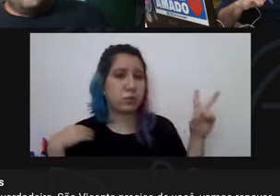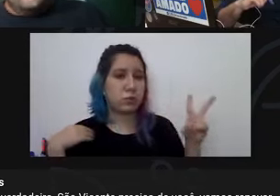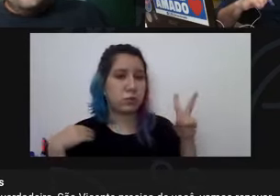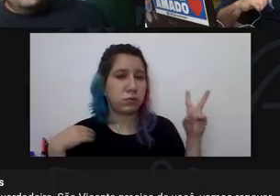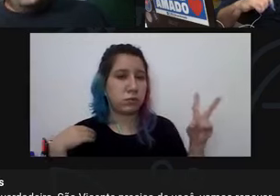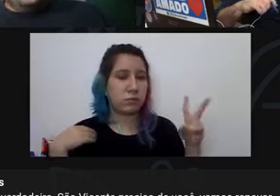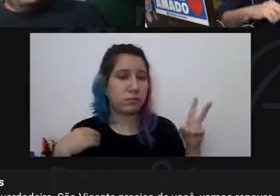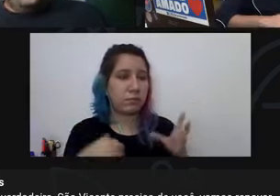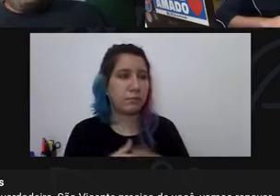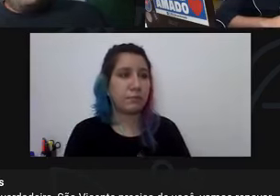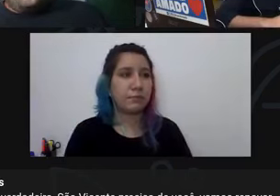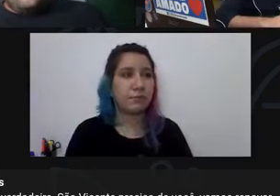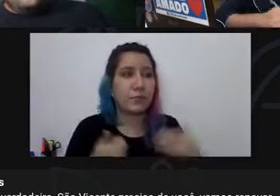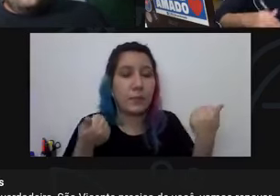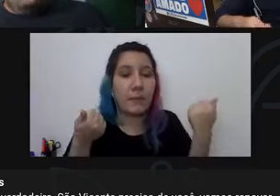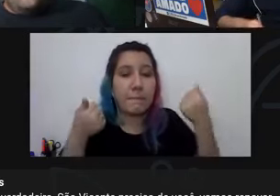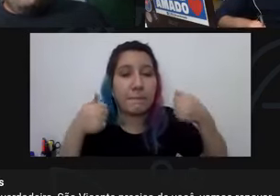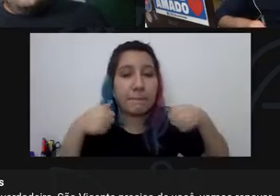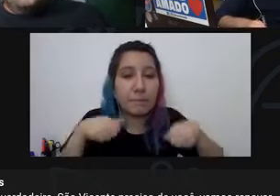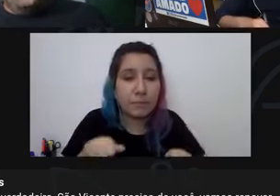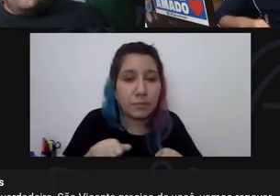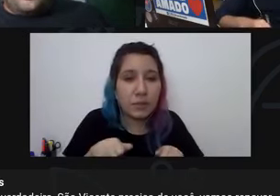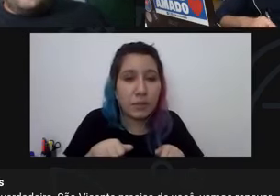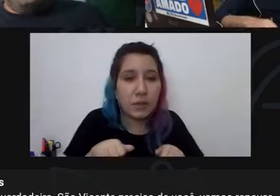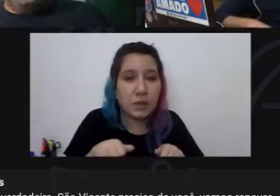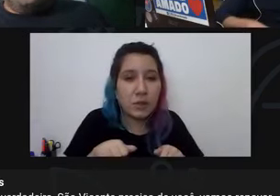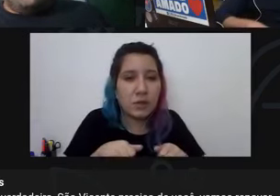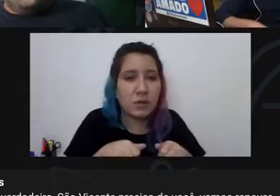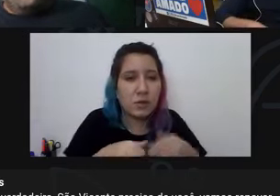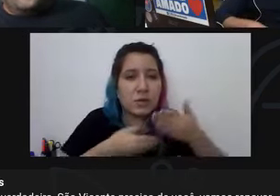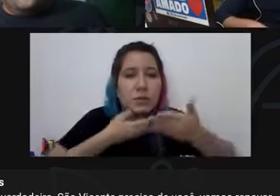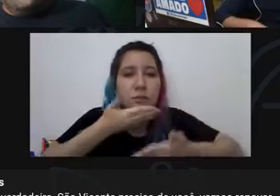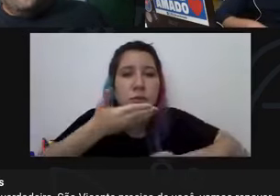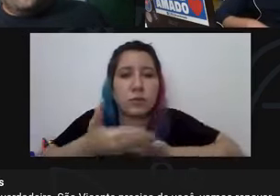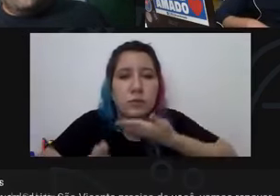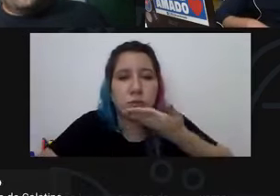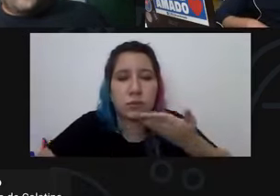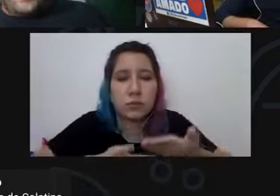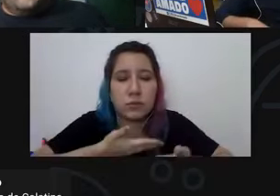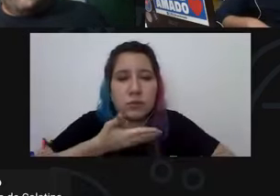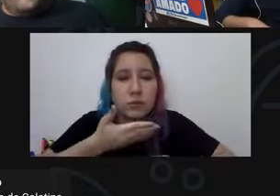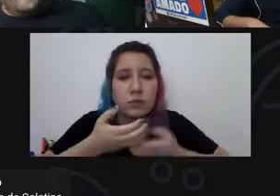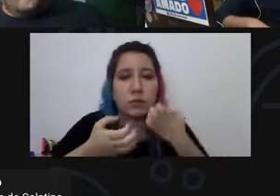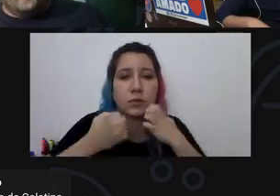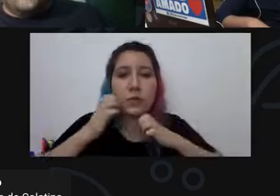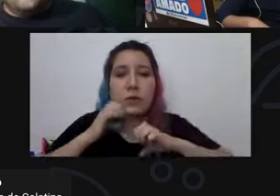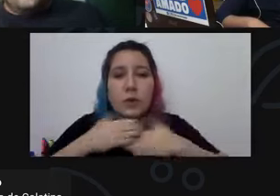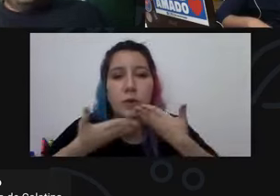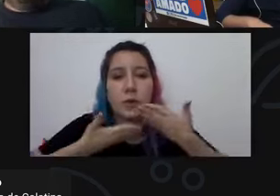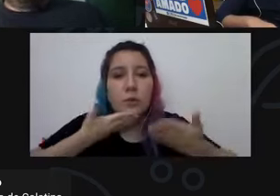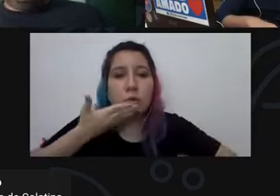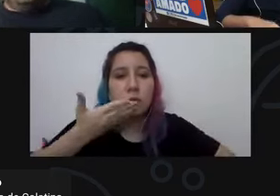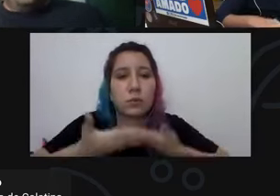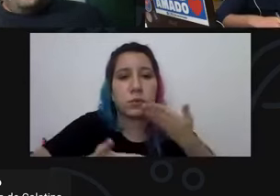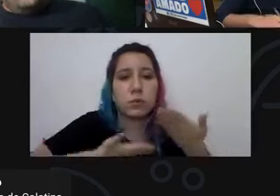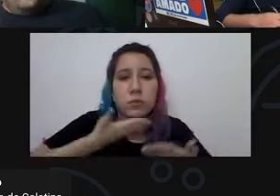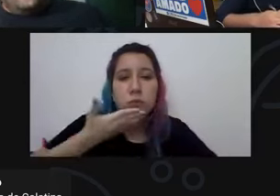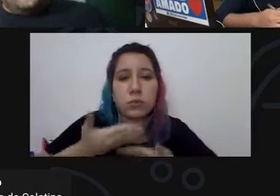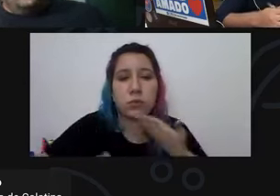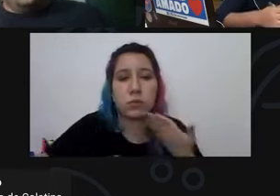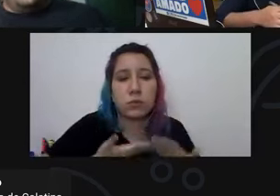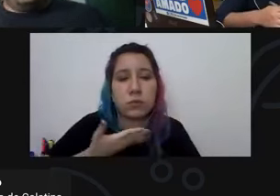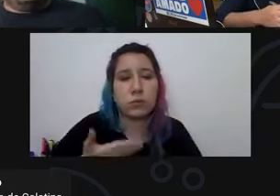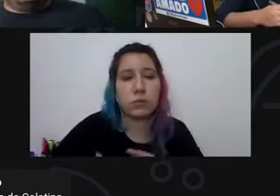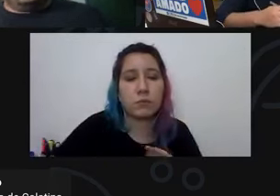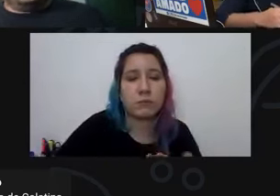Tour, isso tem que ser amplamente divulgada pelo poder público, pelo site da prefeitura. No site da prefeitura, você